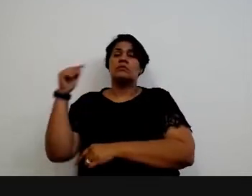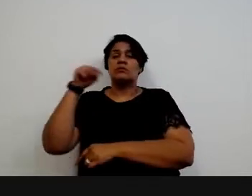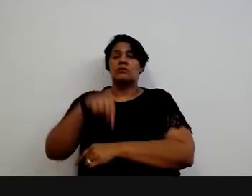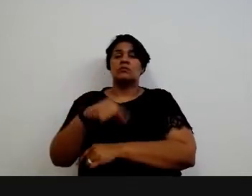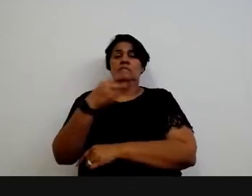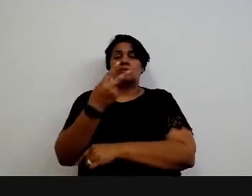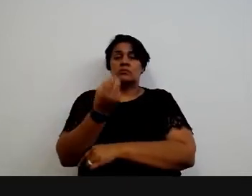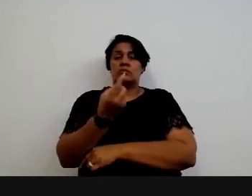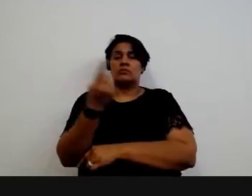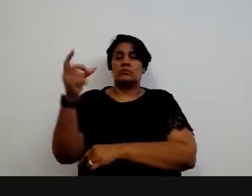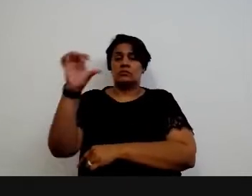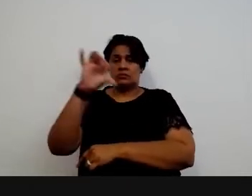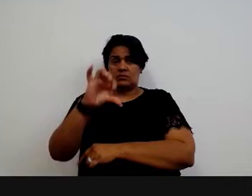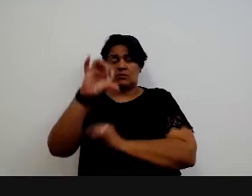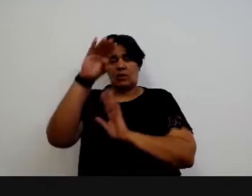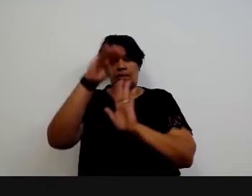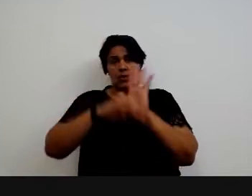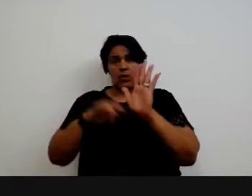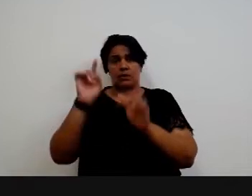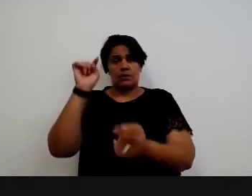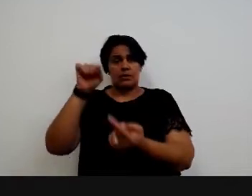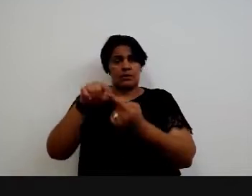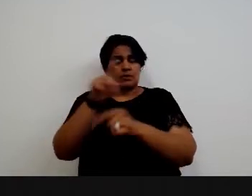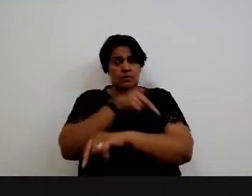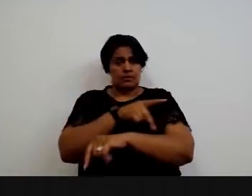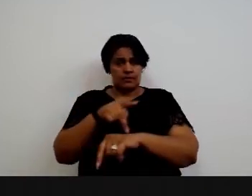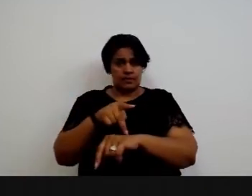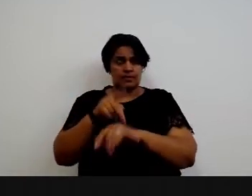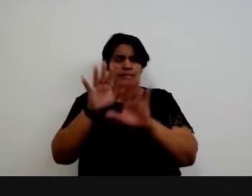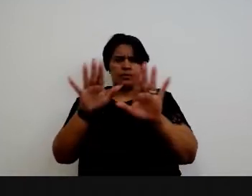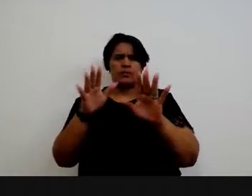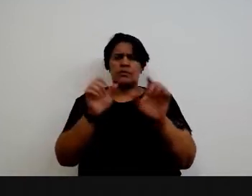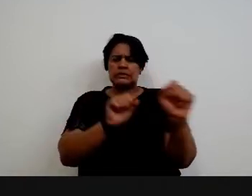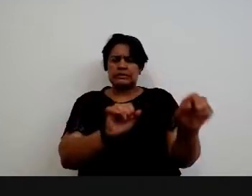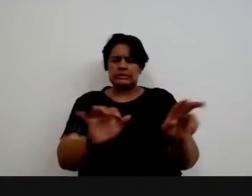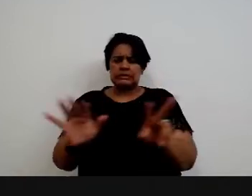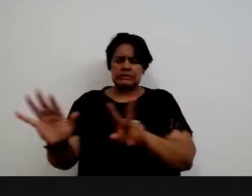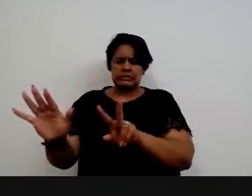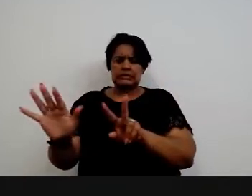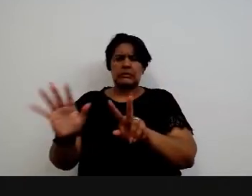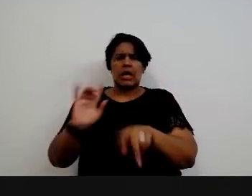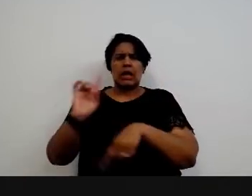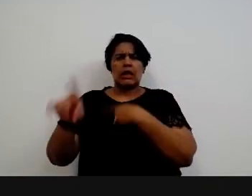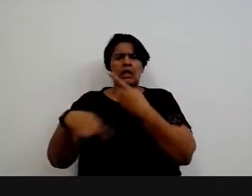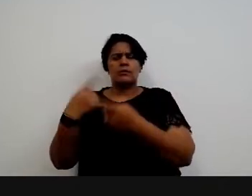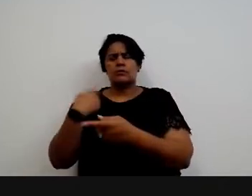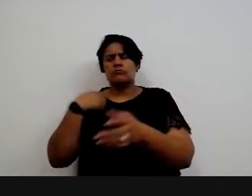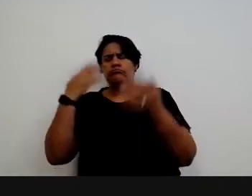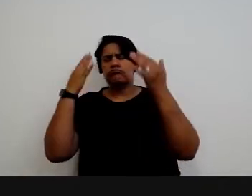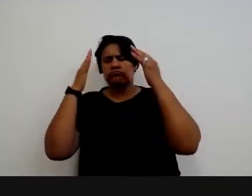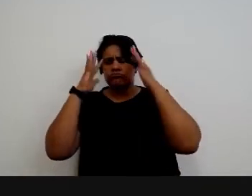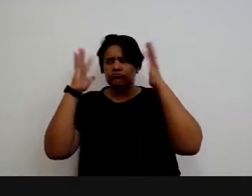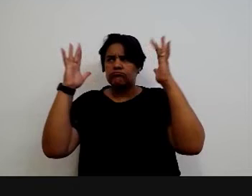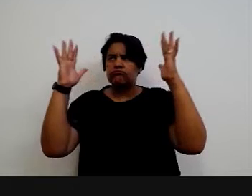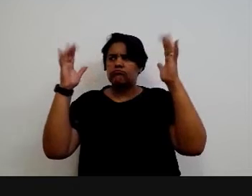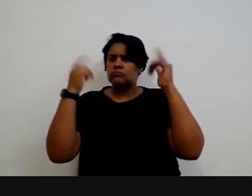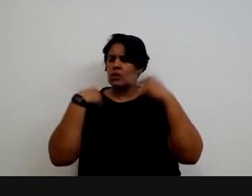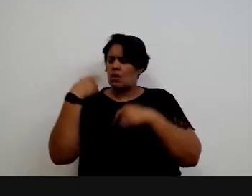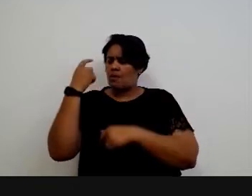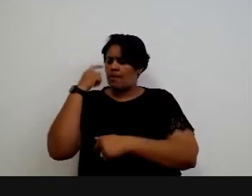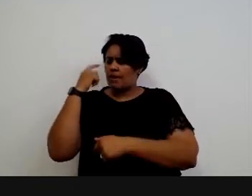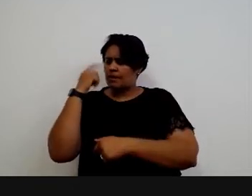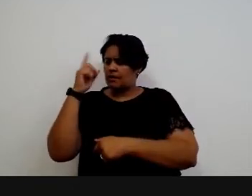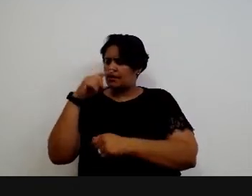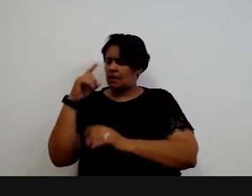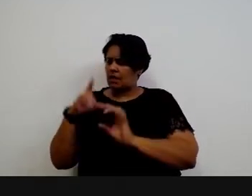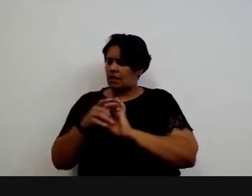2019, no programa Missão Pedagógica. E depois daquela semana eu me dei conta de que a educação para a democracia não era